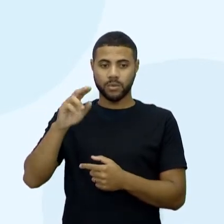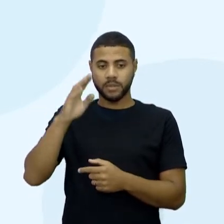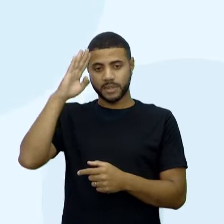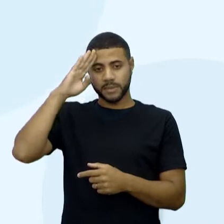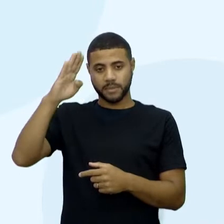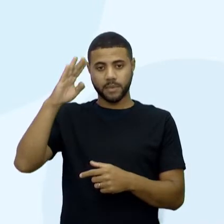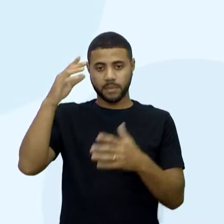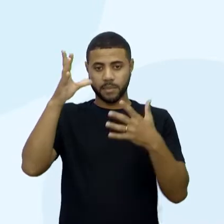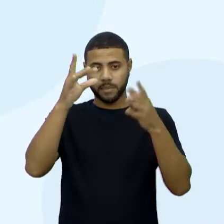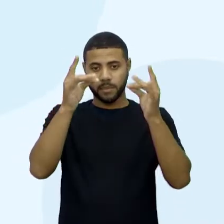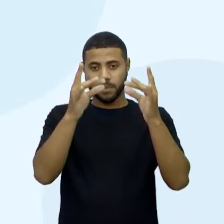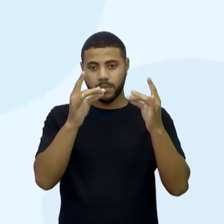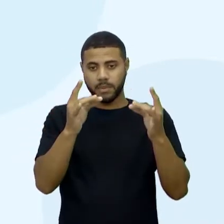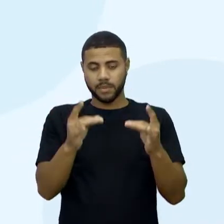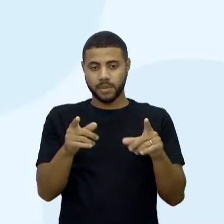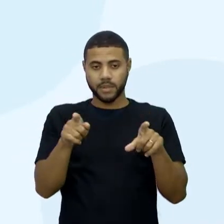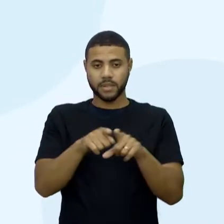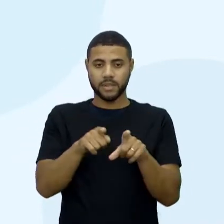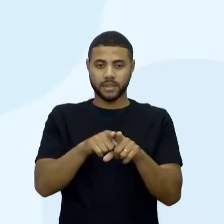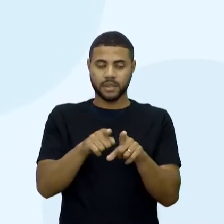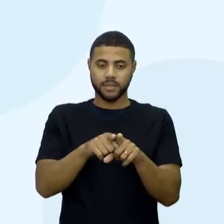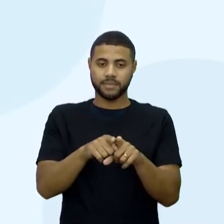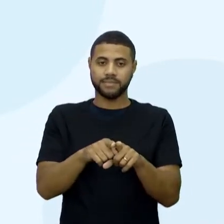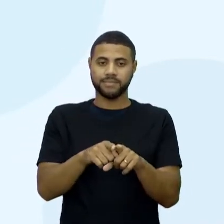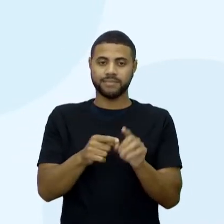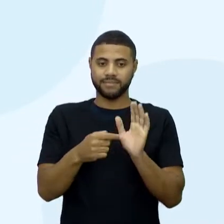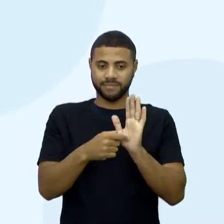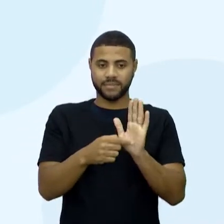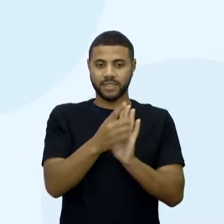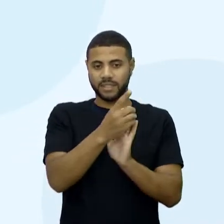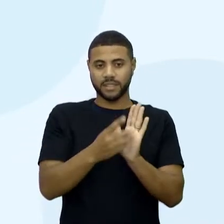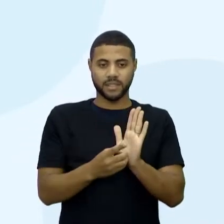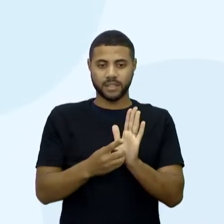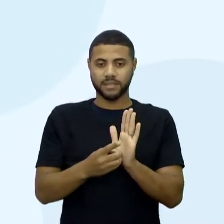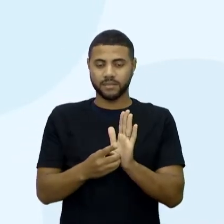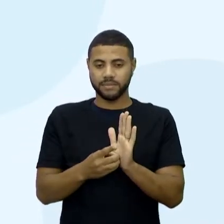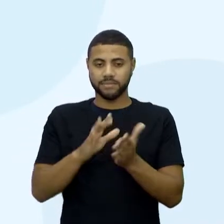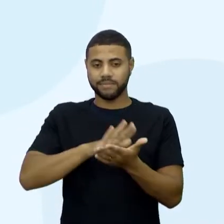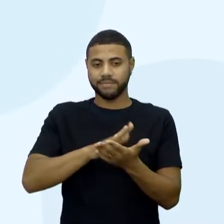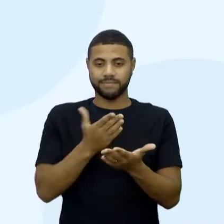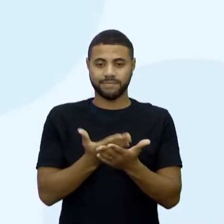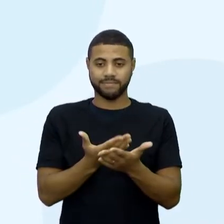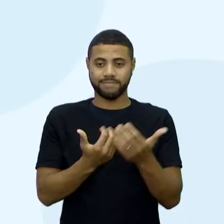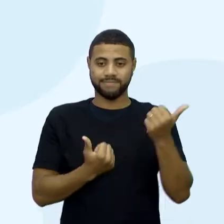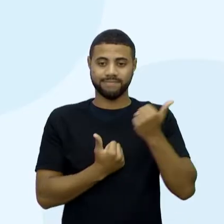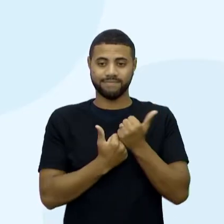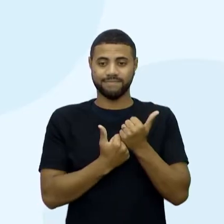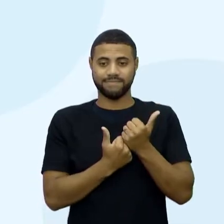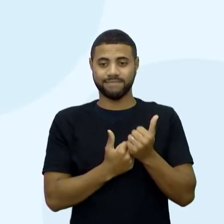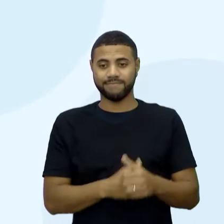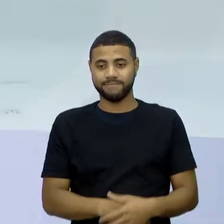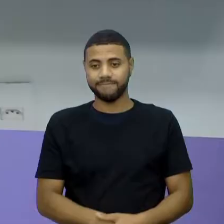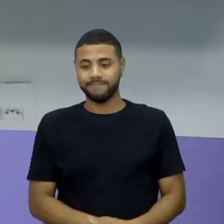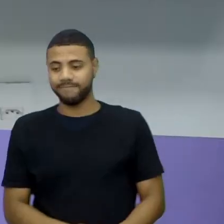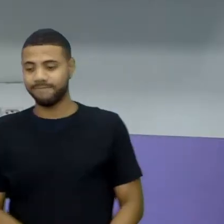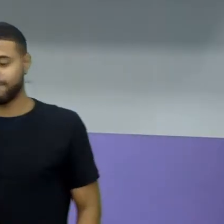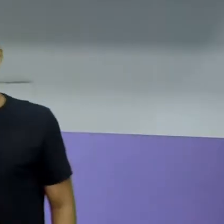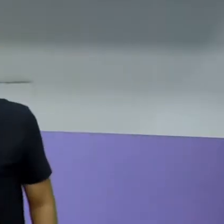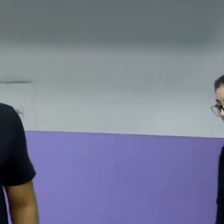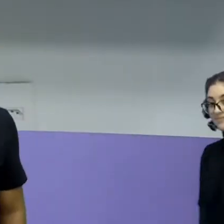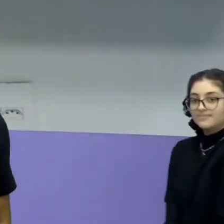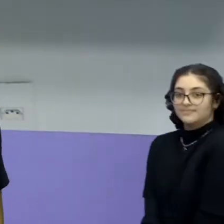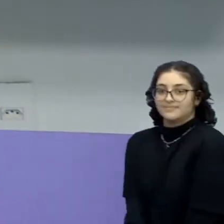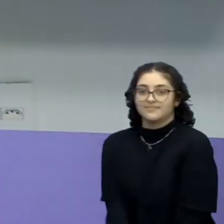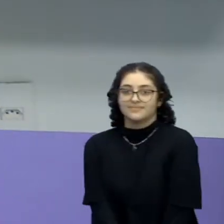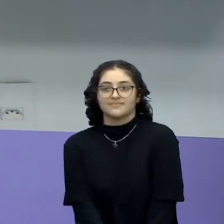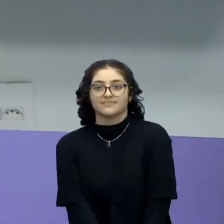princípios a seguir e adota a presente declaração. Então, é interessante que a ONU está dizendo o seguinte: